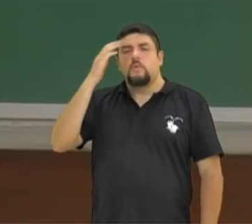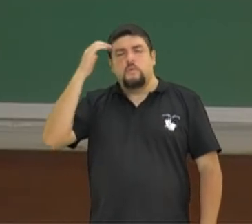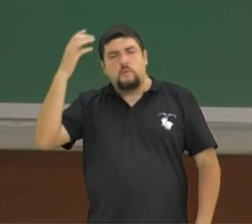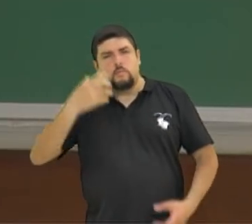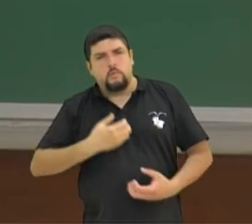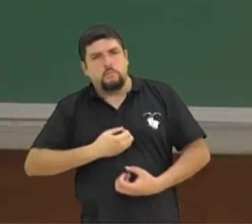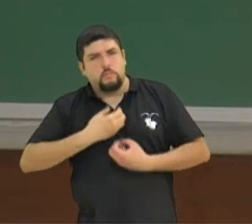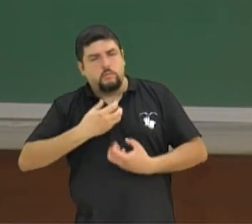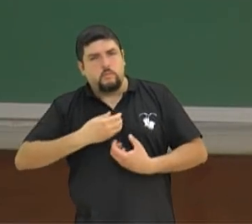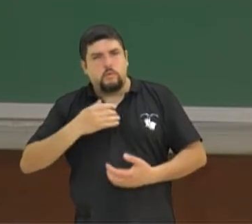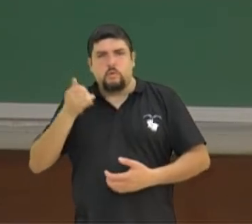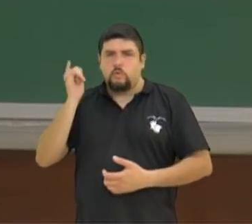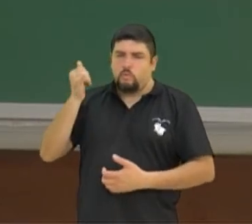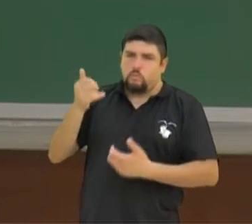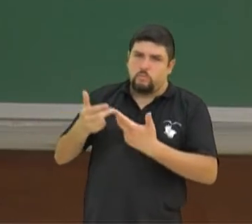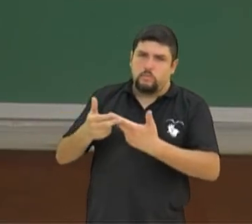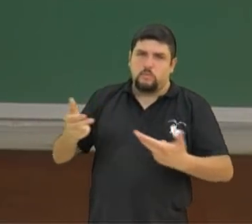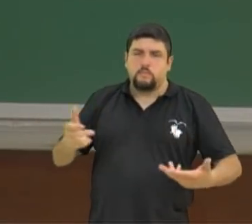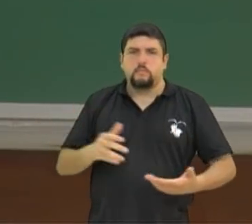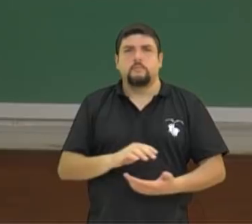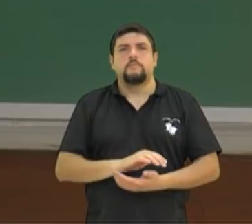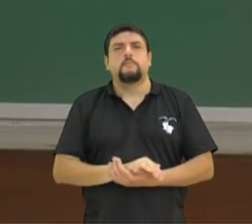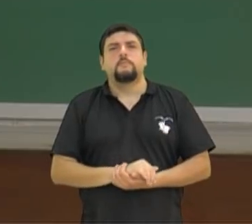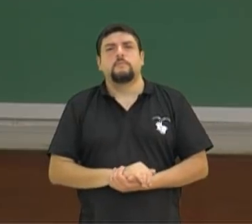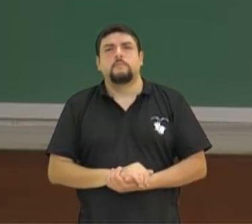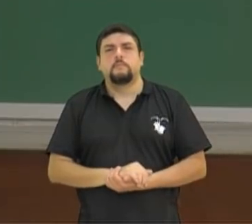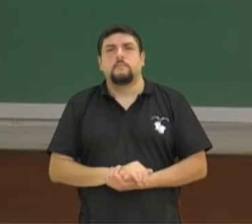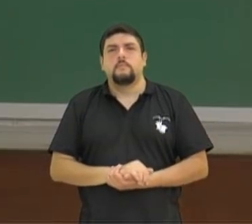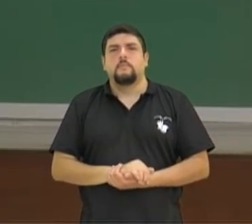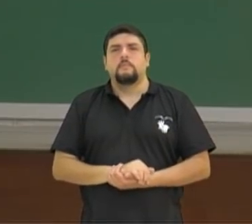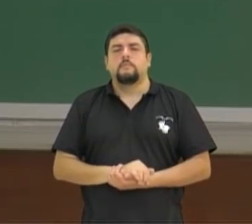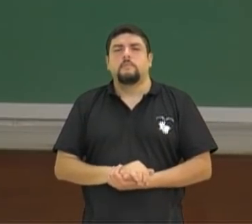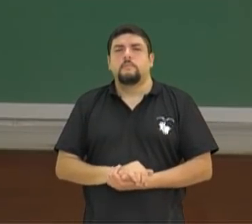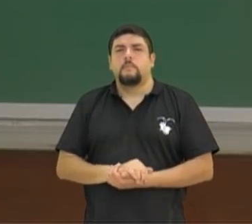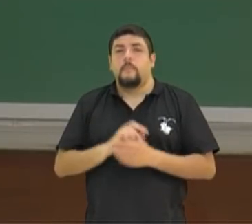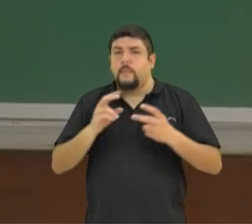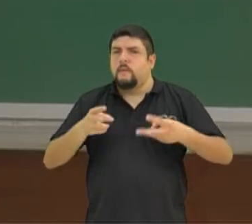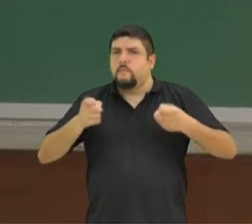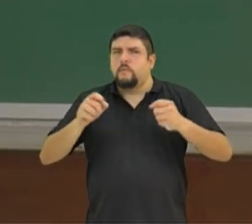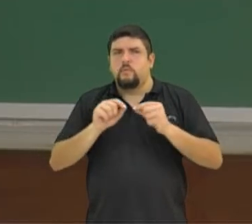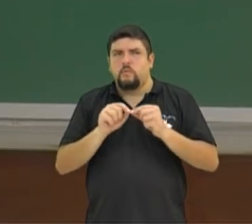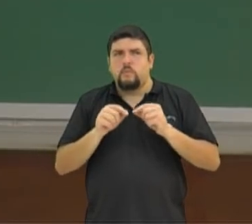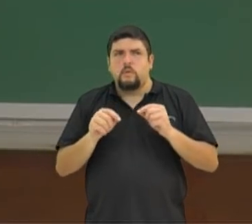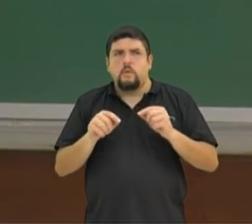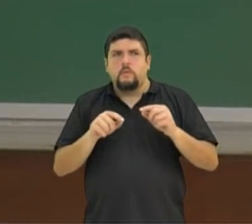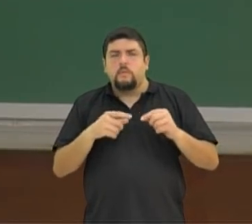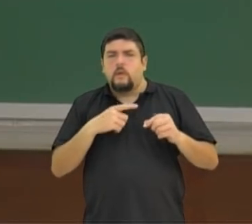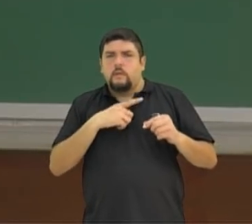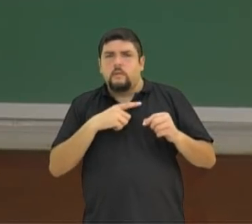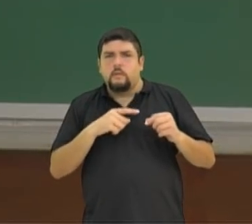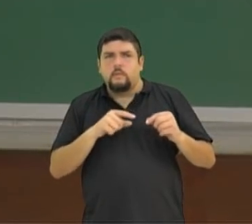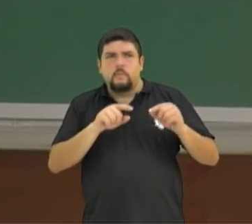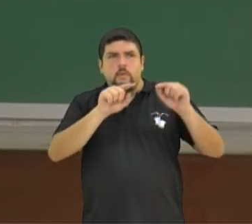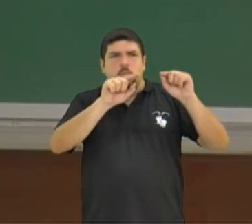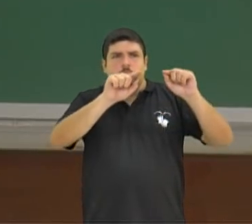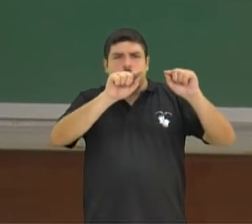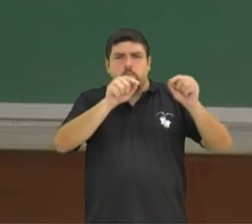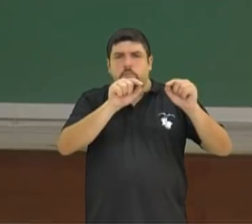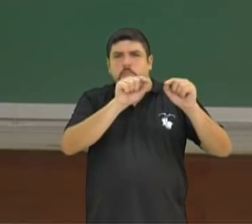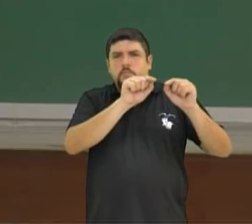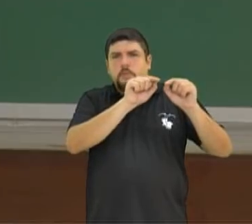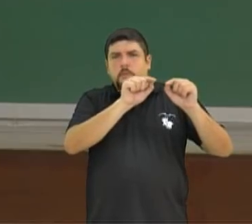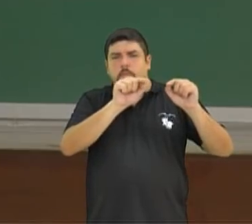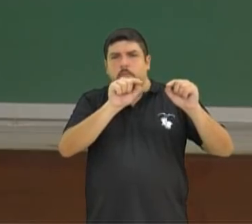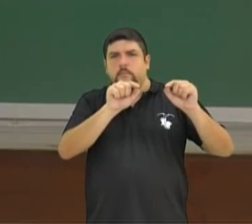e agora a gente vai rever esse poema aqui. Então é só um fragmento, observem que uma parte foi omitida, né? A gente tem ali,